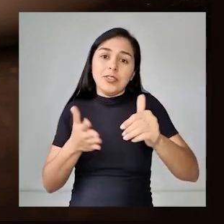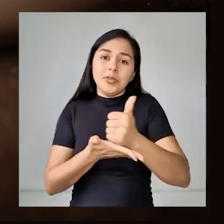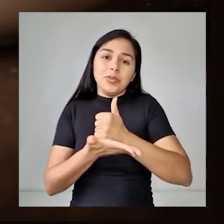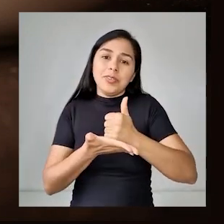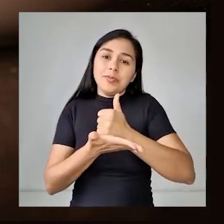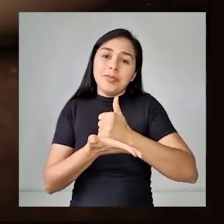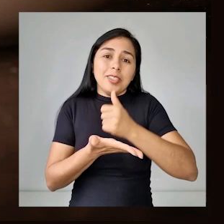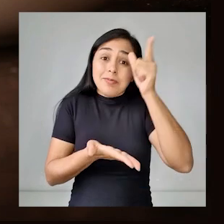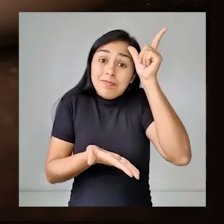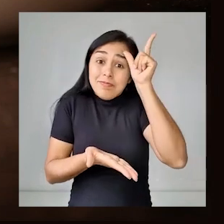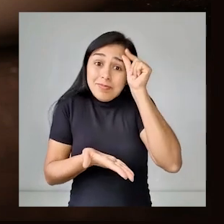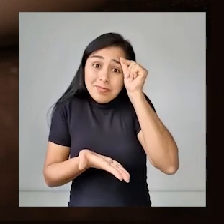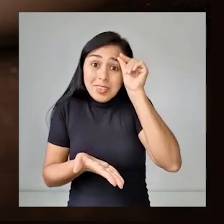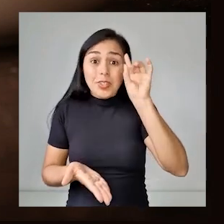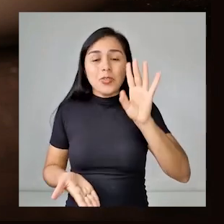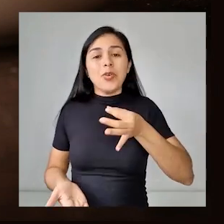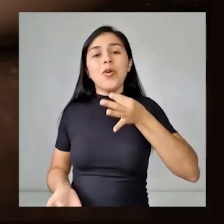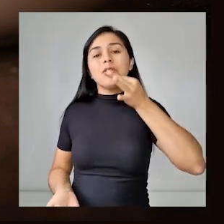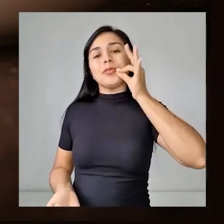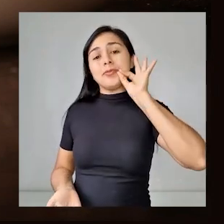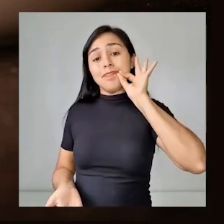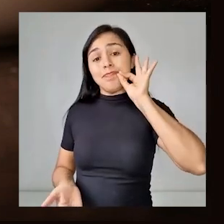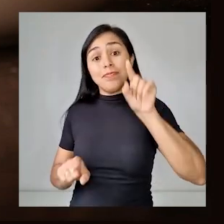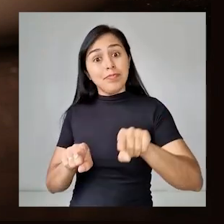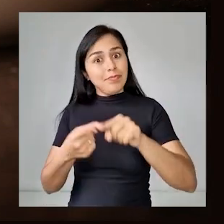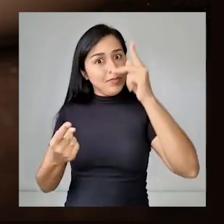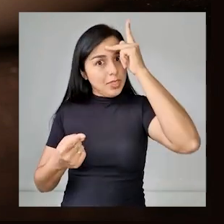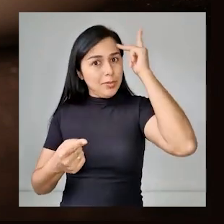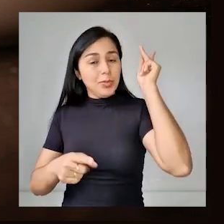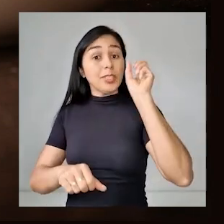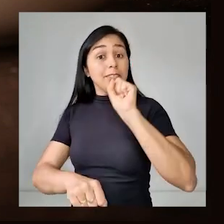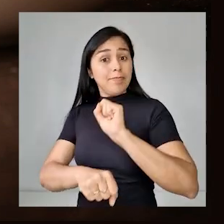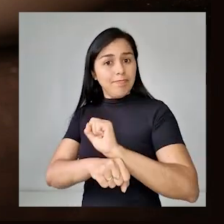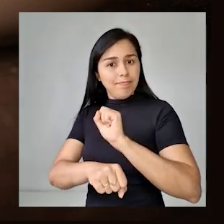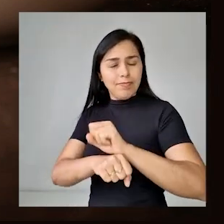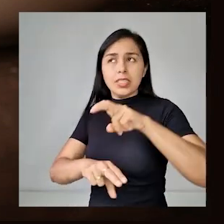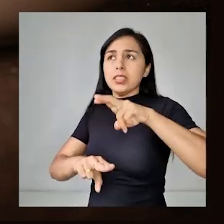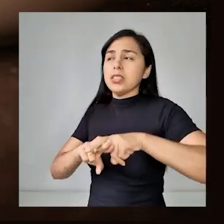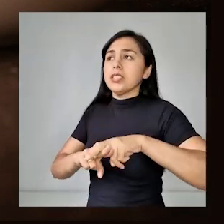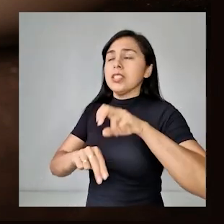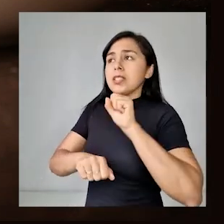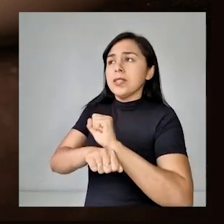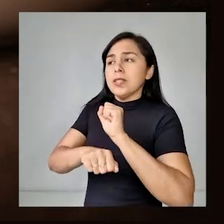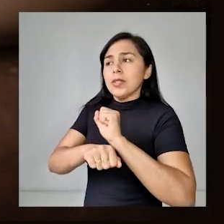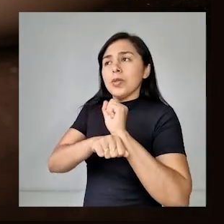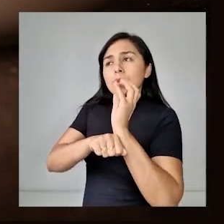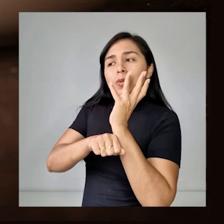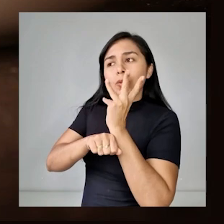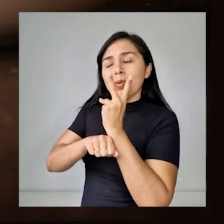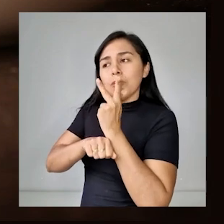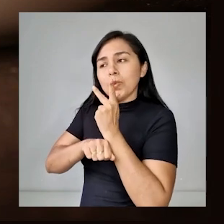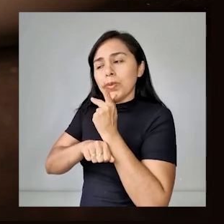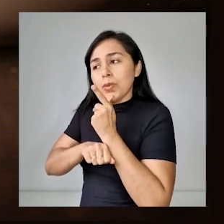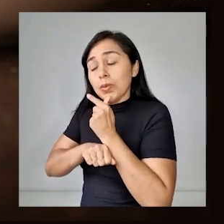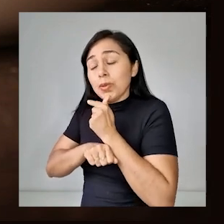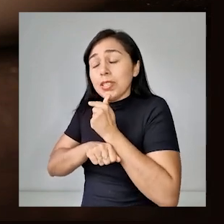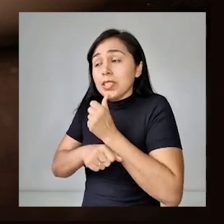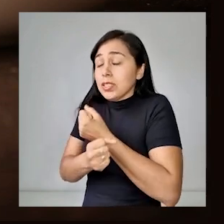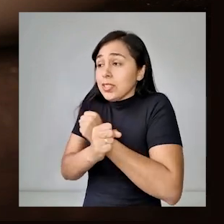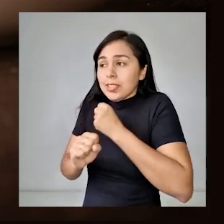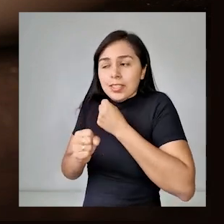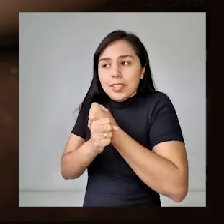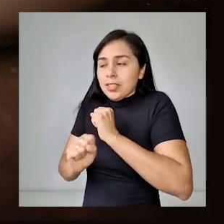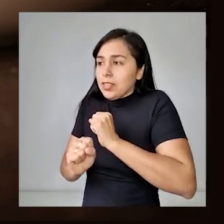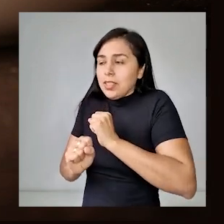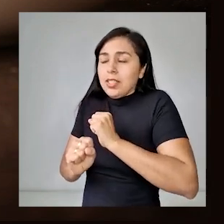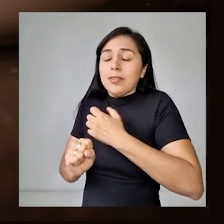um cafezinho. Mas para quem espera nervosamente, esse cafezinho é qualquer coisa infinita e torturante.